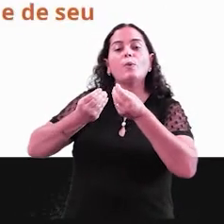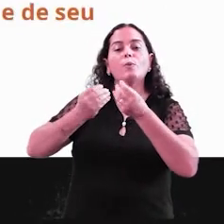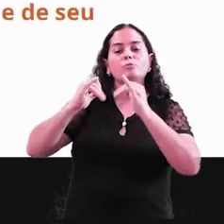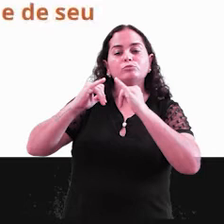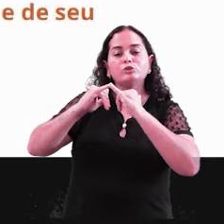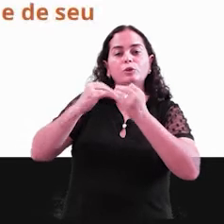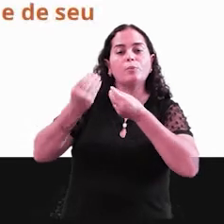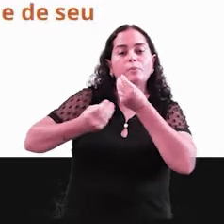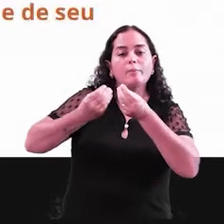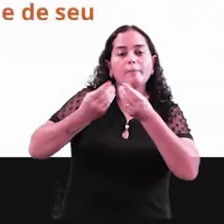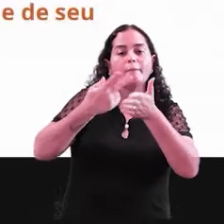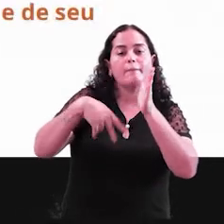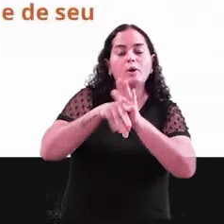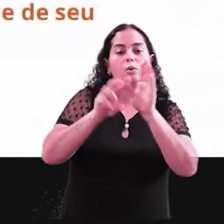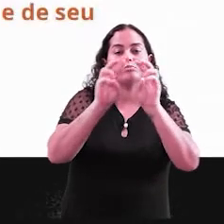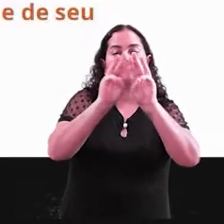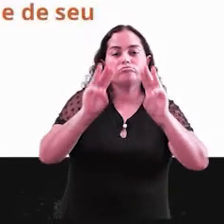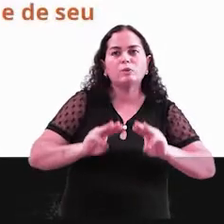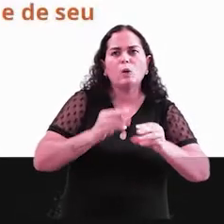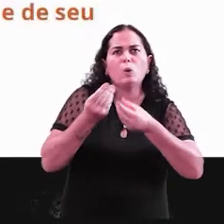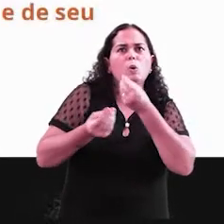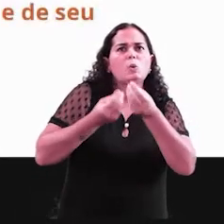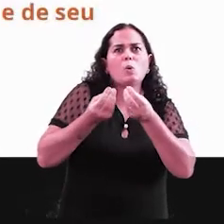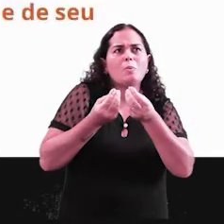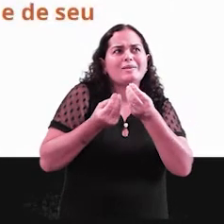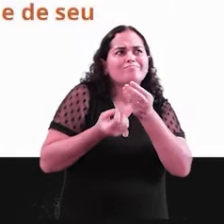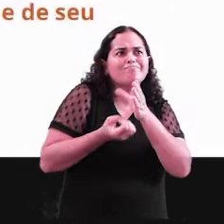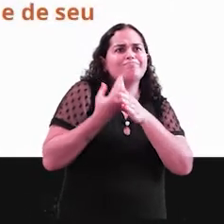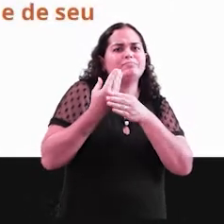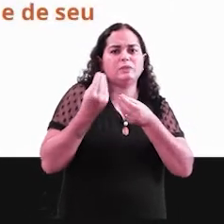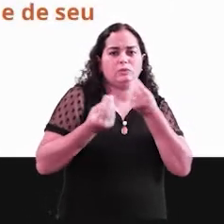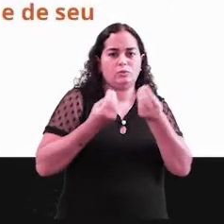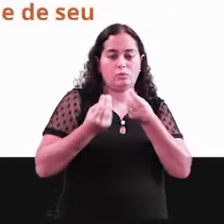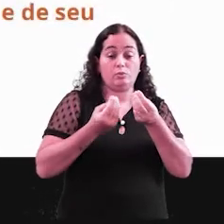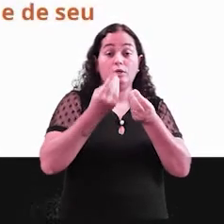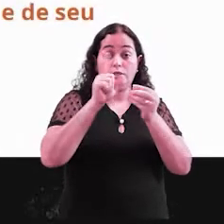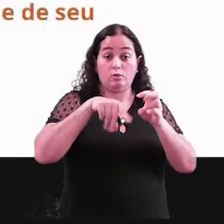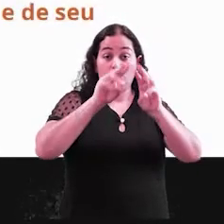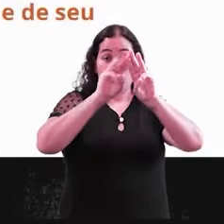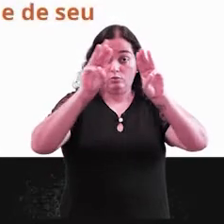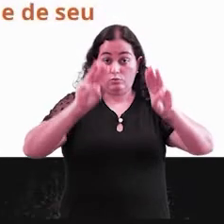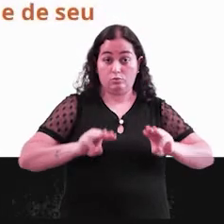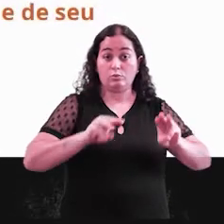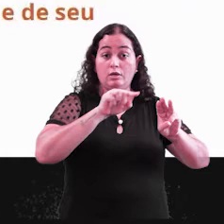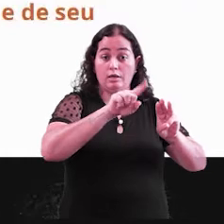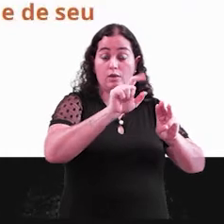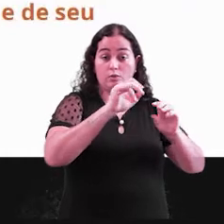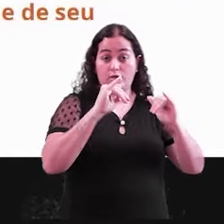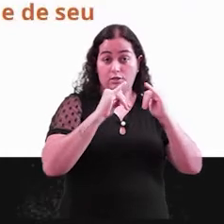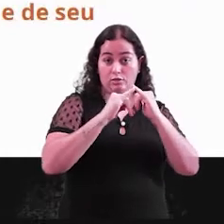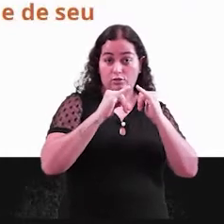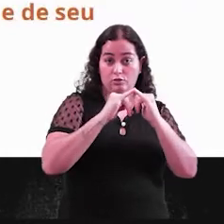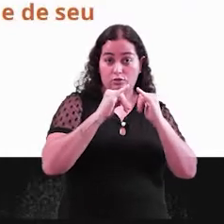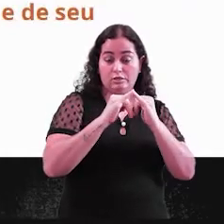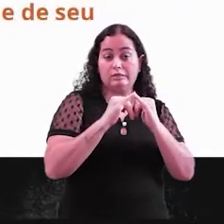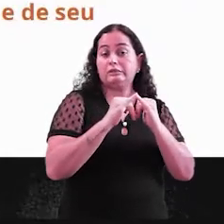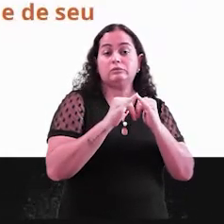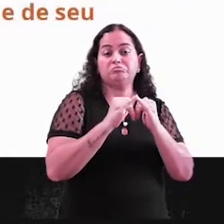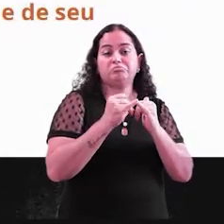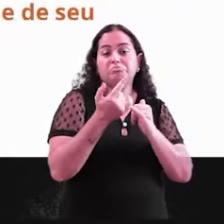museais, como é que elas são definidas a partir dessa lei. Os museus, então, eles são considerados como instituições sem